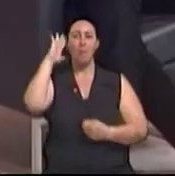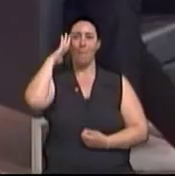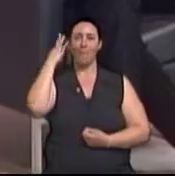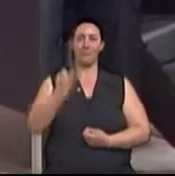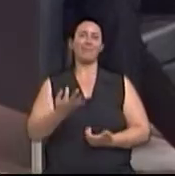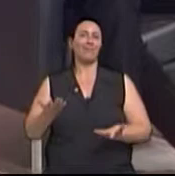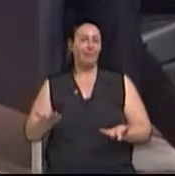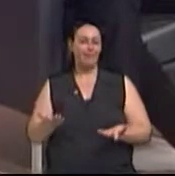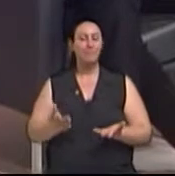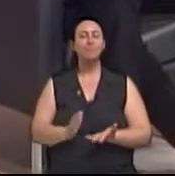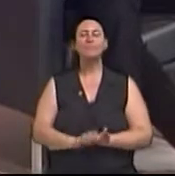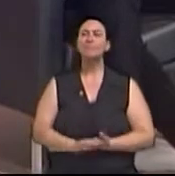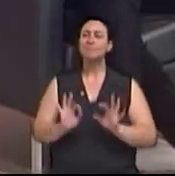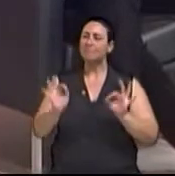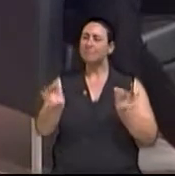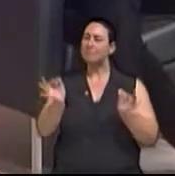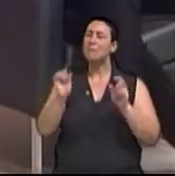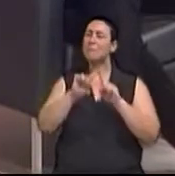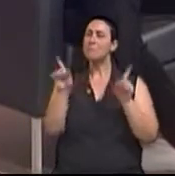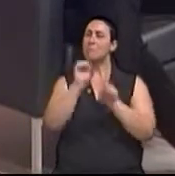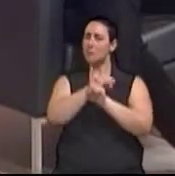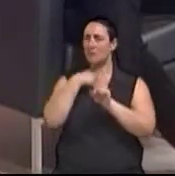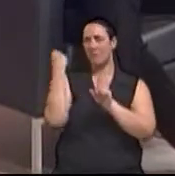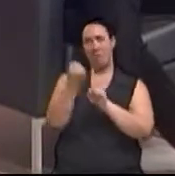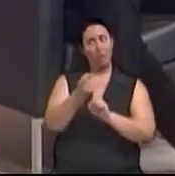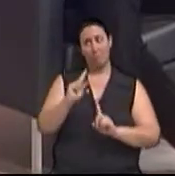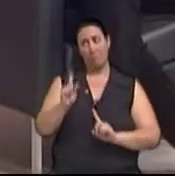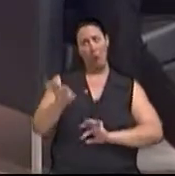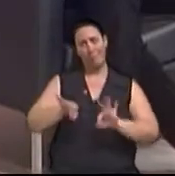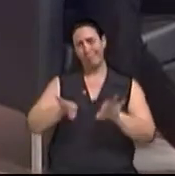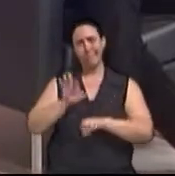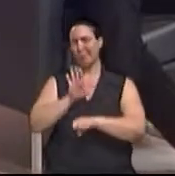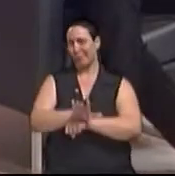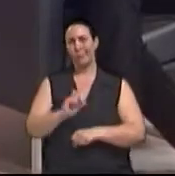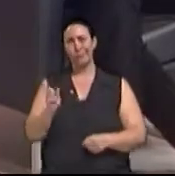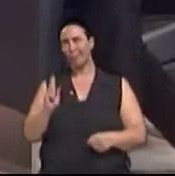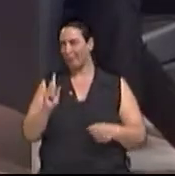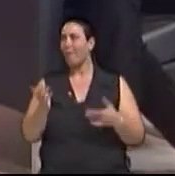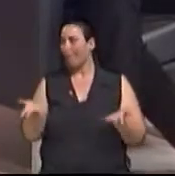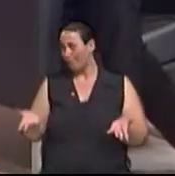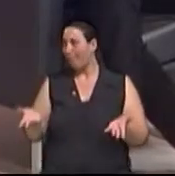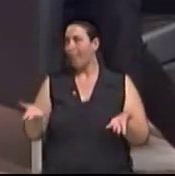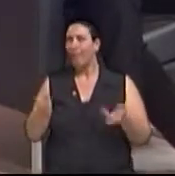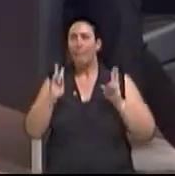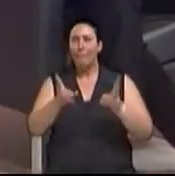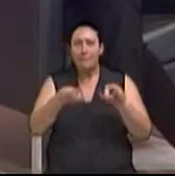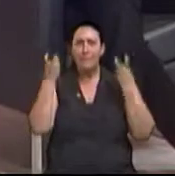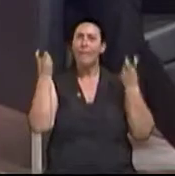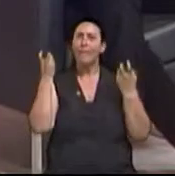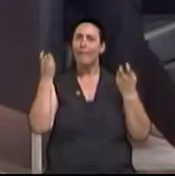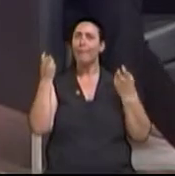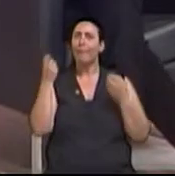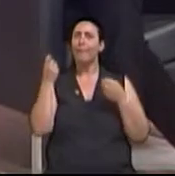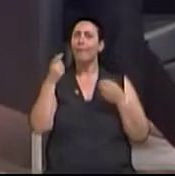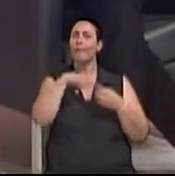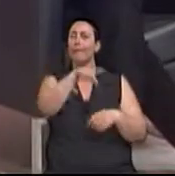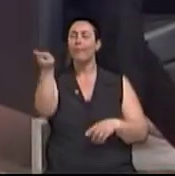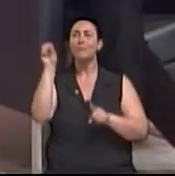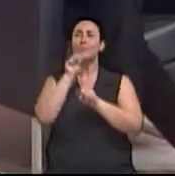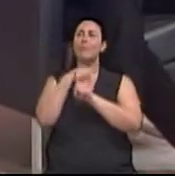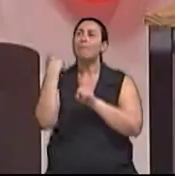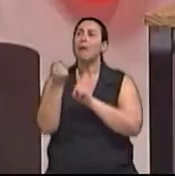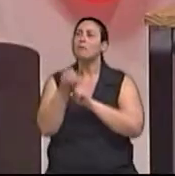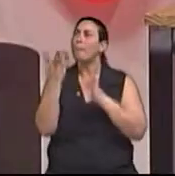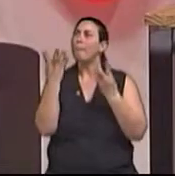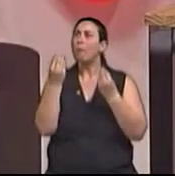está numa sociedade que não nos ajuda isso né ao contrário ela vem de encontro mesmo né não